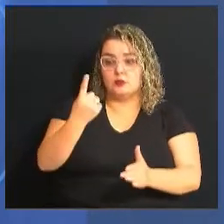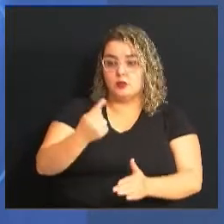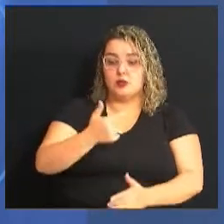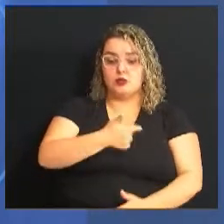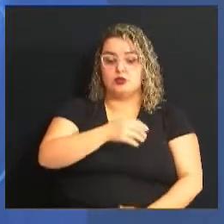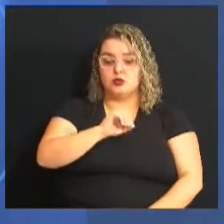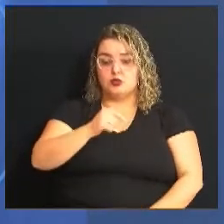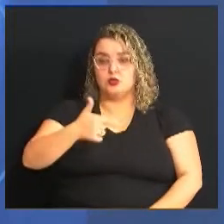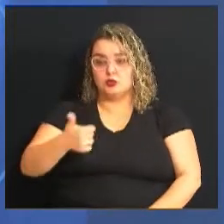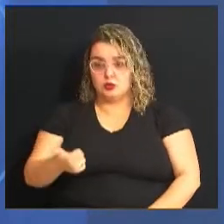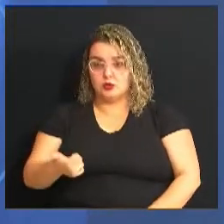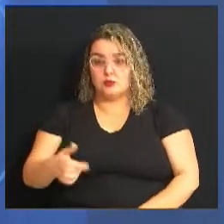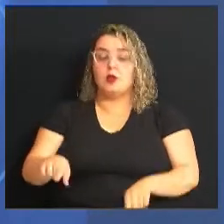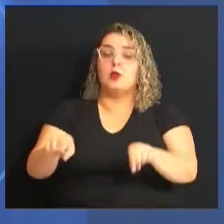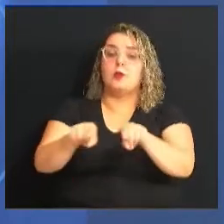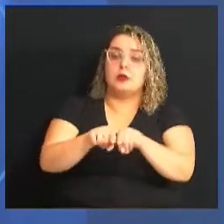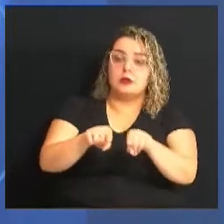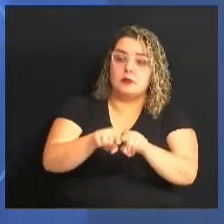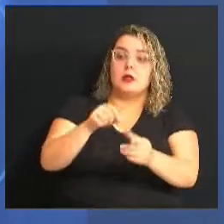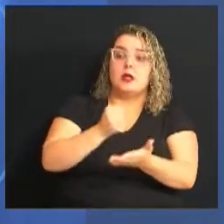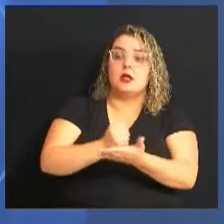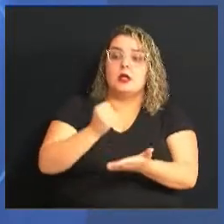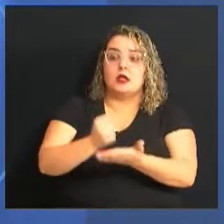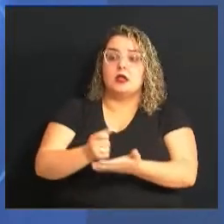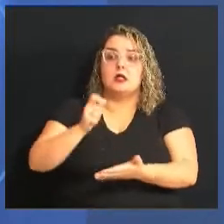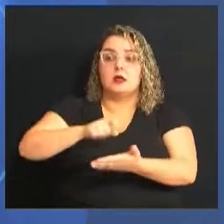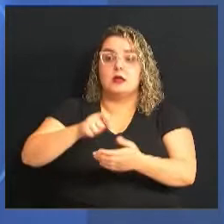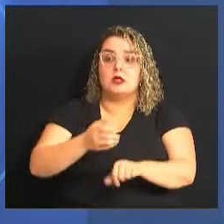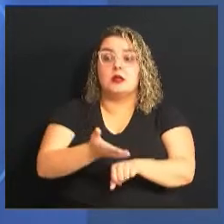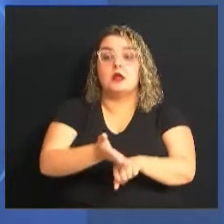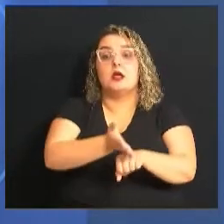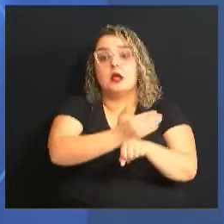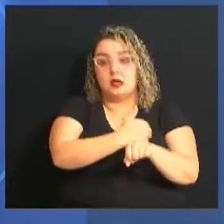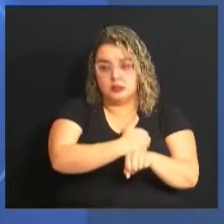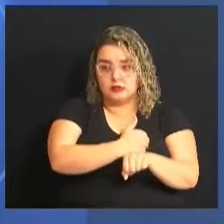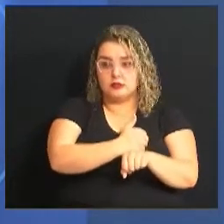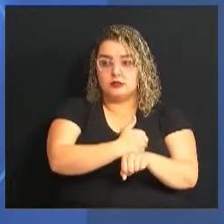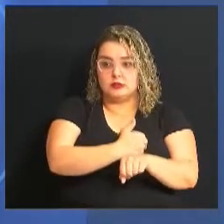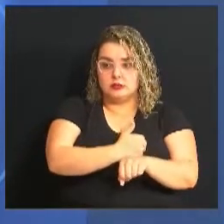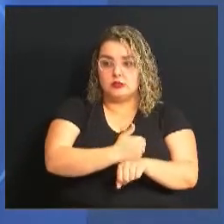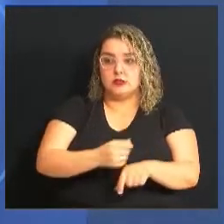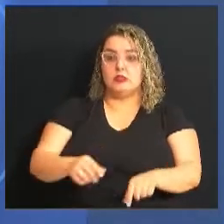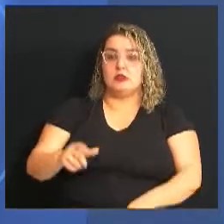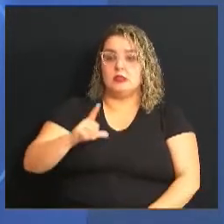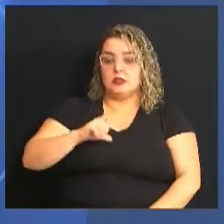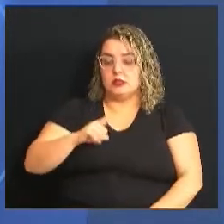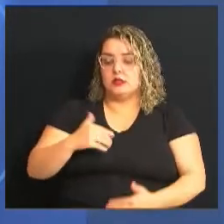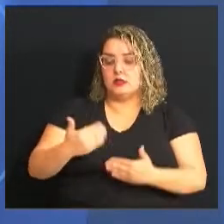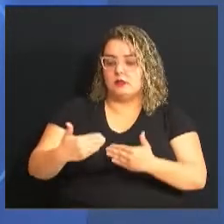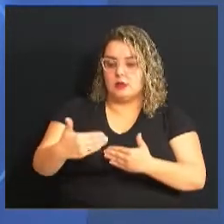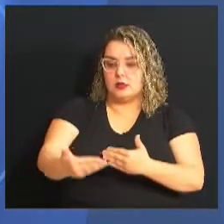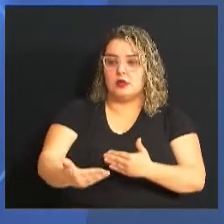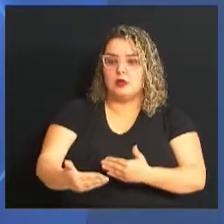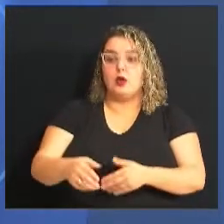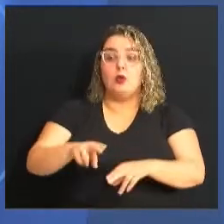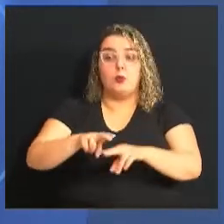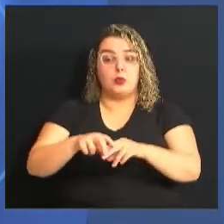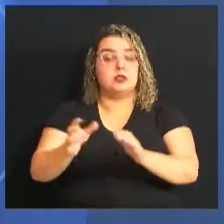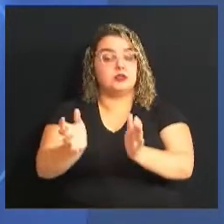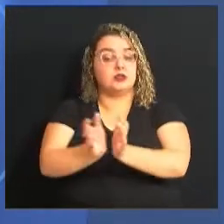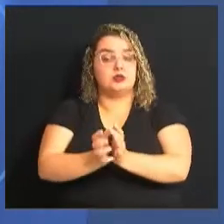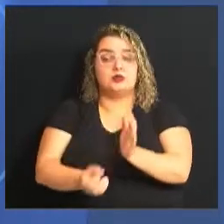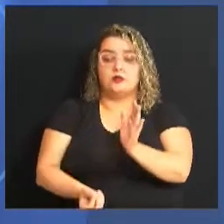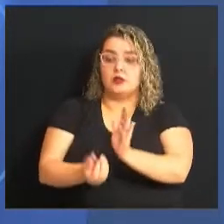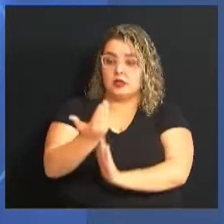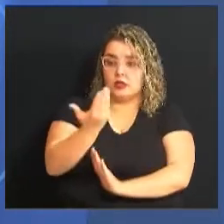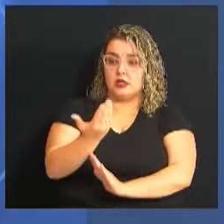2021, bem como os contratos assinados anteriormente e que seguem vigentes. Por isso, essa comissão foi formada